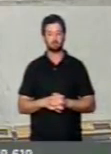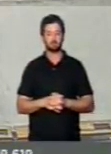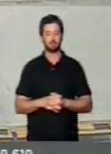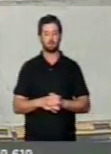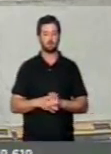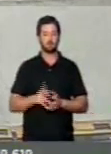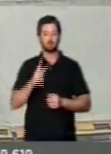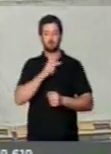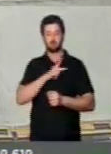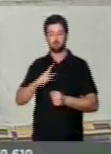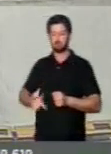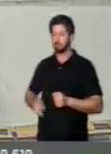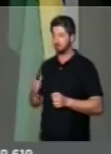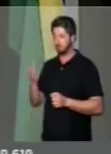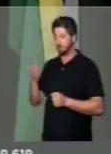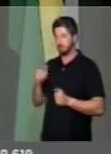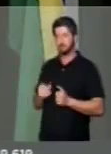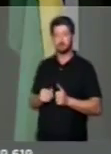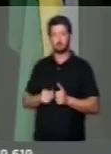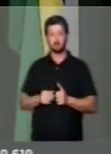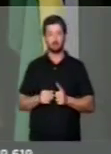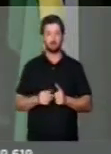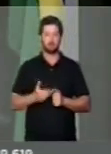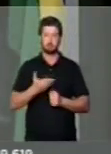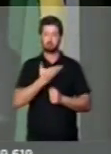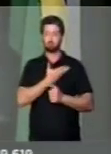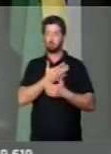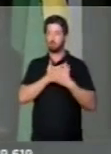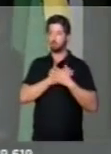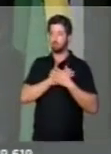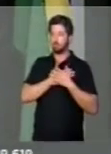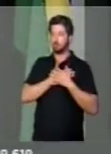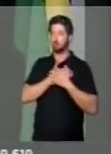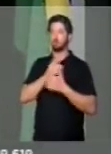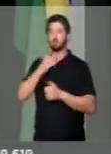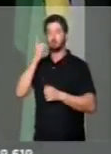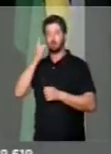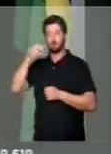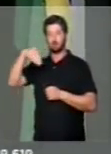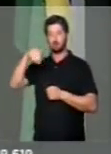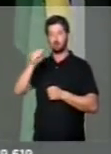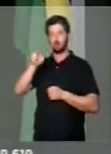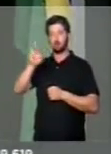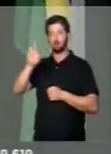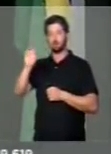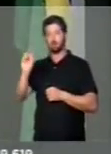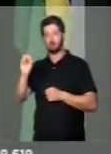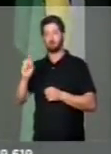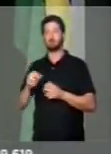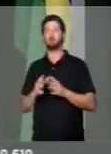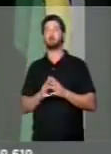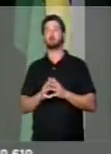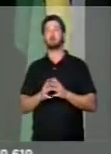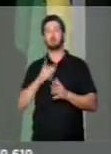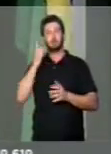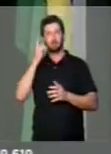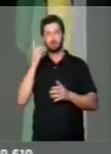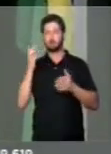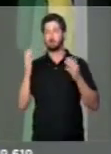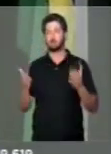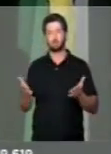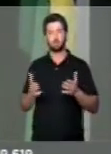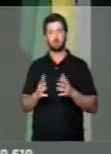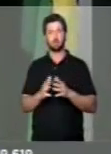Senhor presidente, prezado colega deputado Mauro, senhores